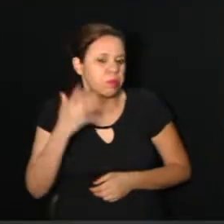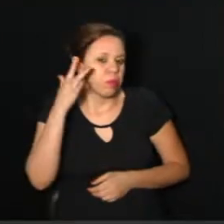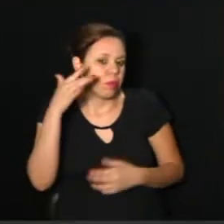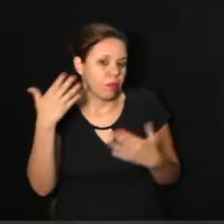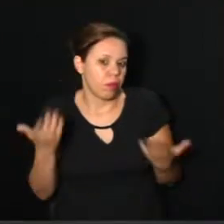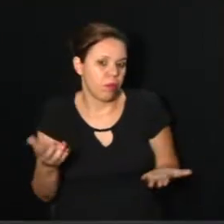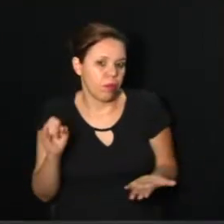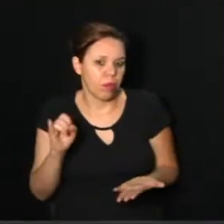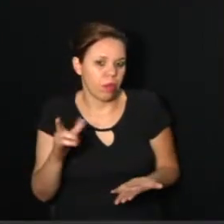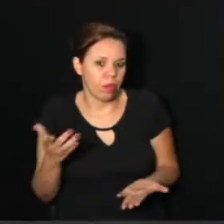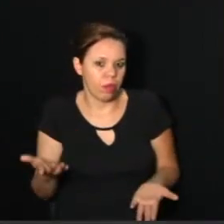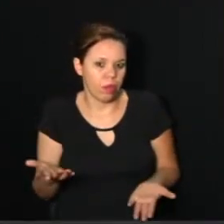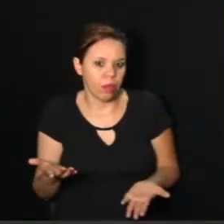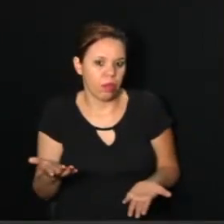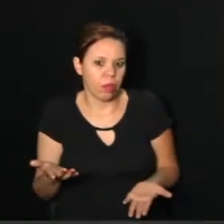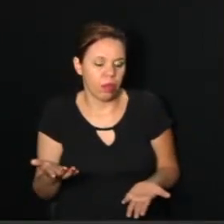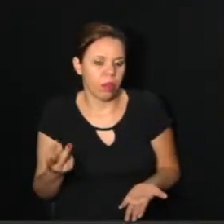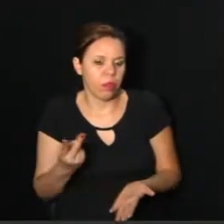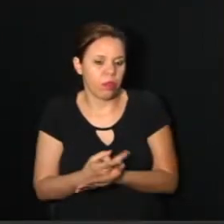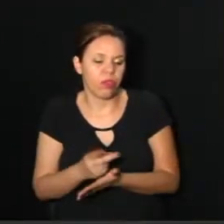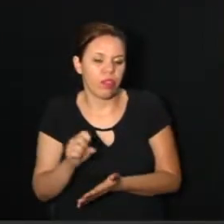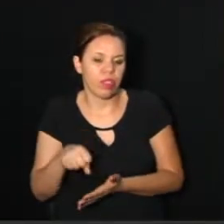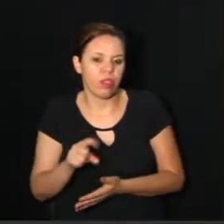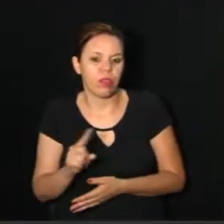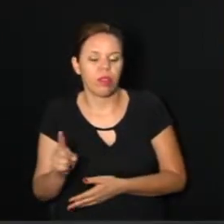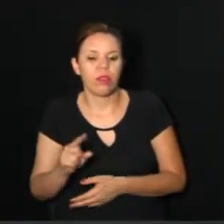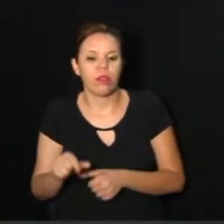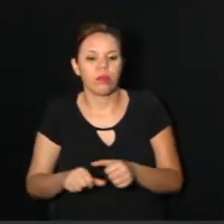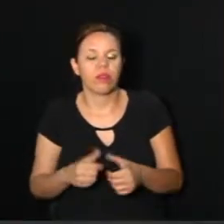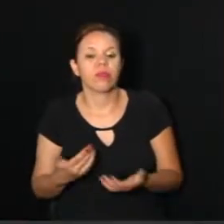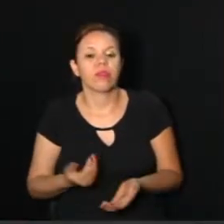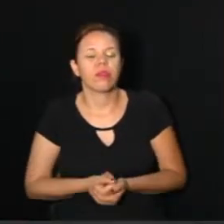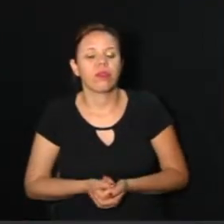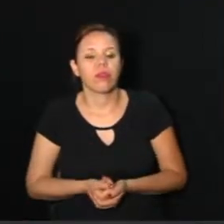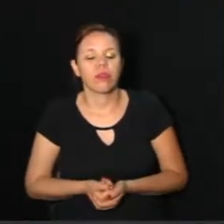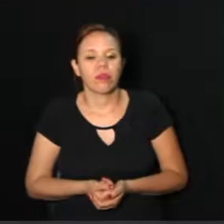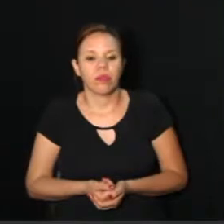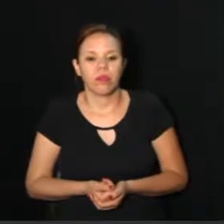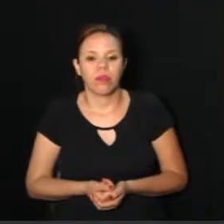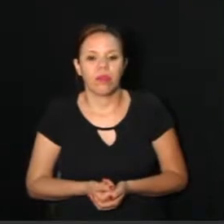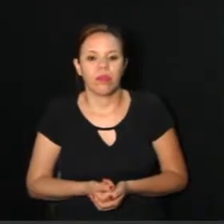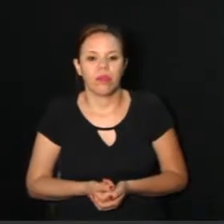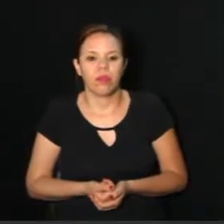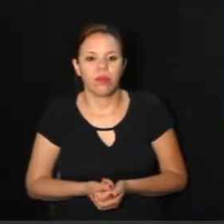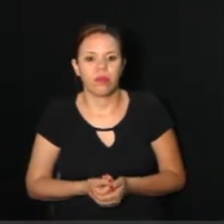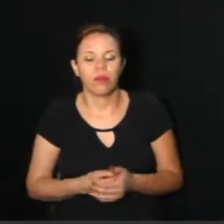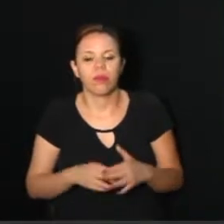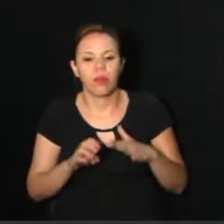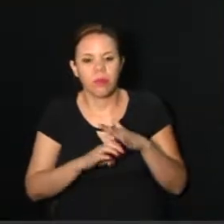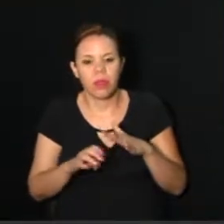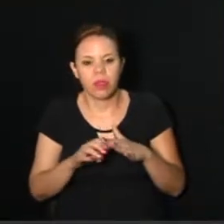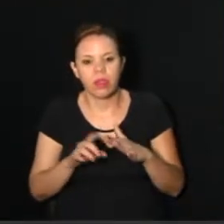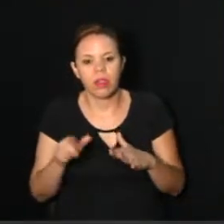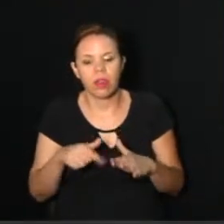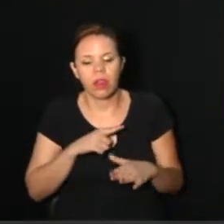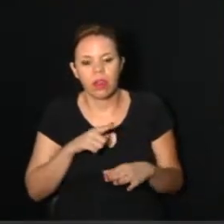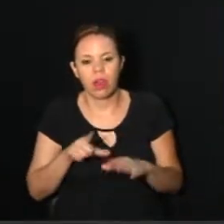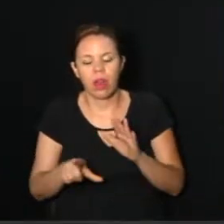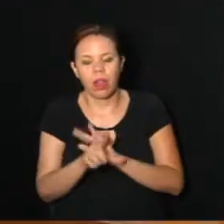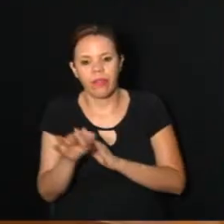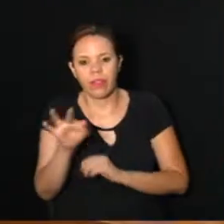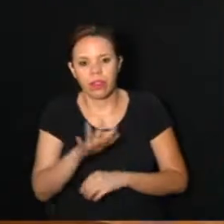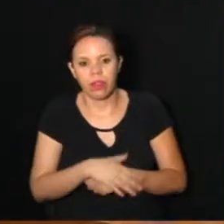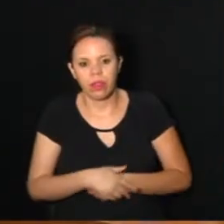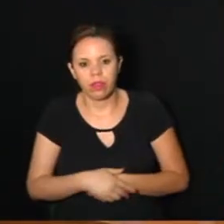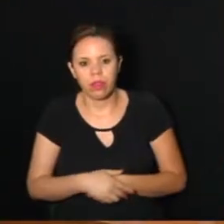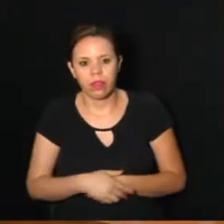se mantiveram ou não, se modificaram, mas um olhar para o microempresário baseado na lei federal.